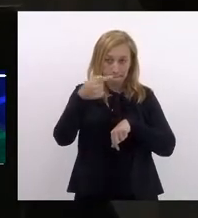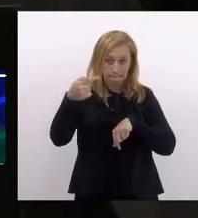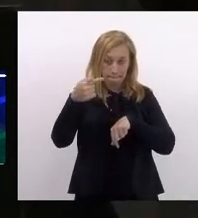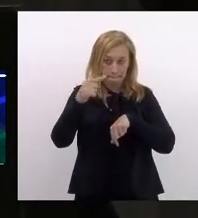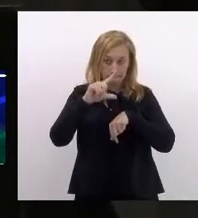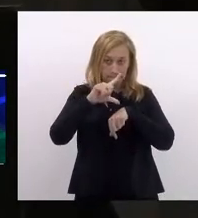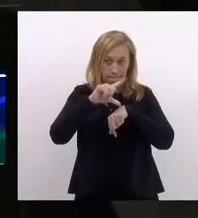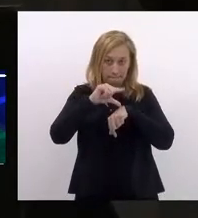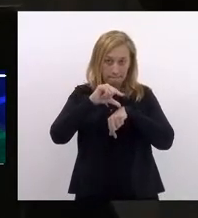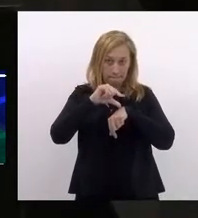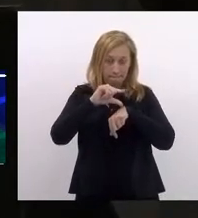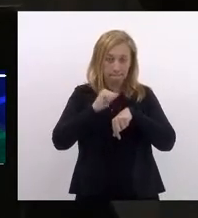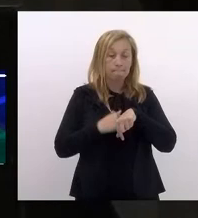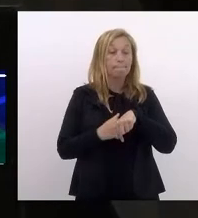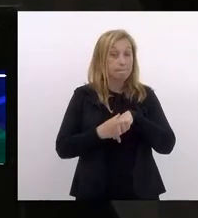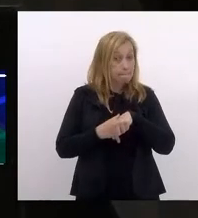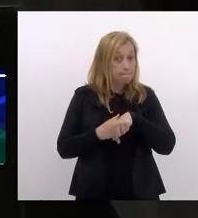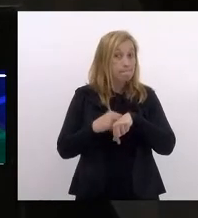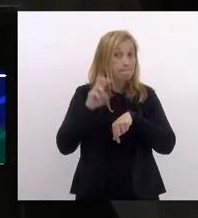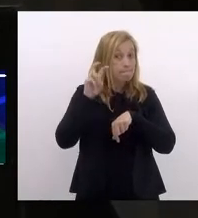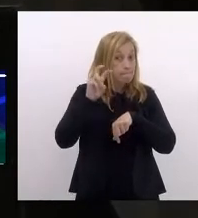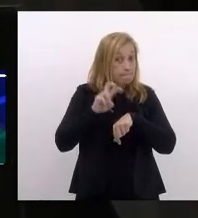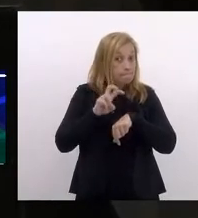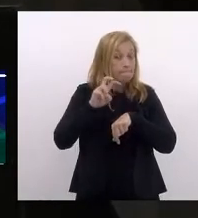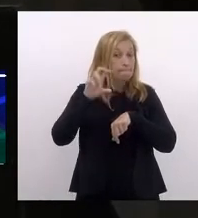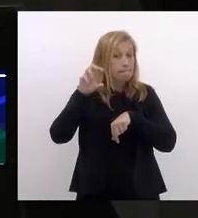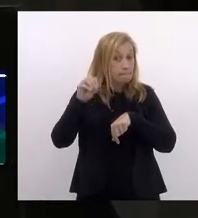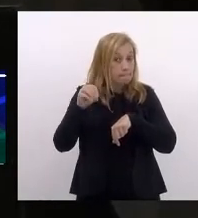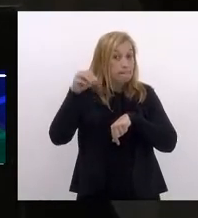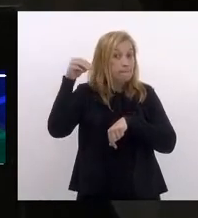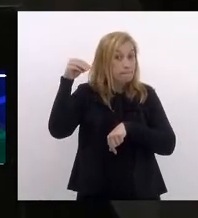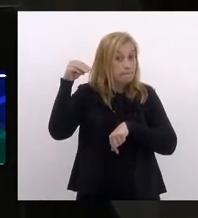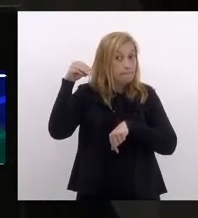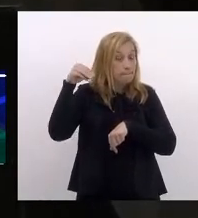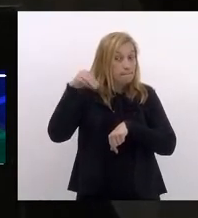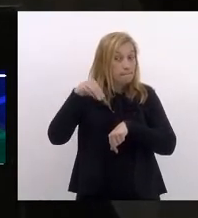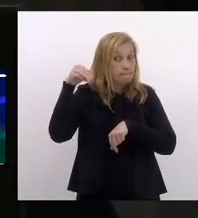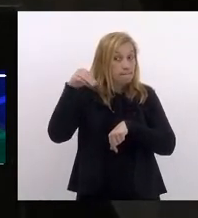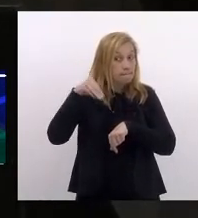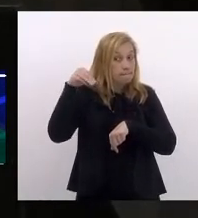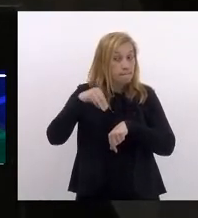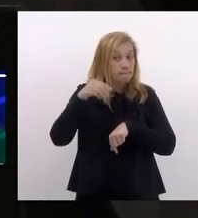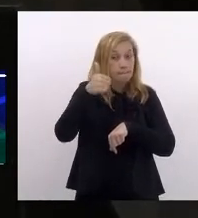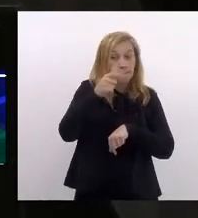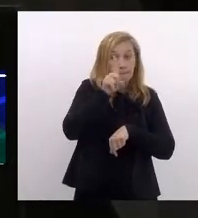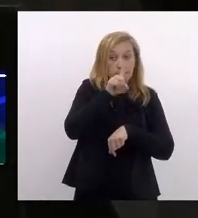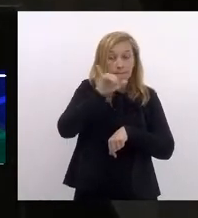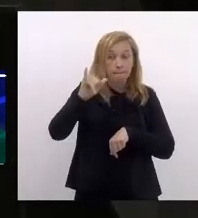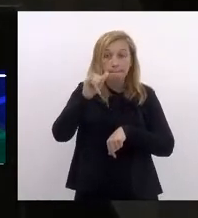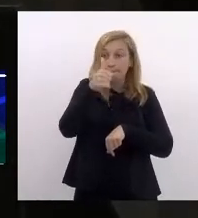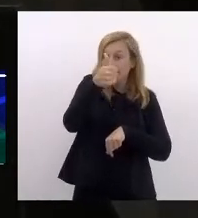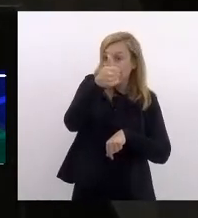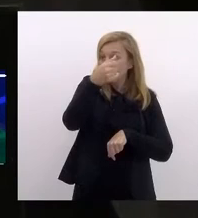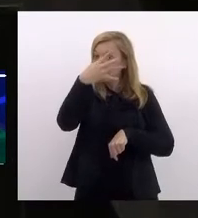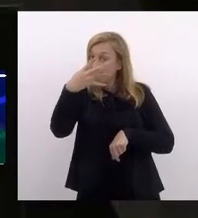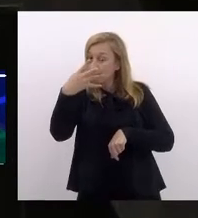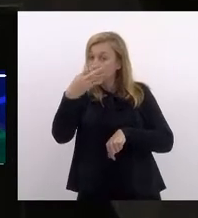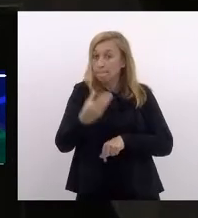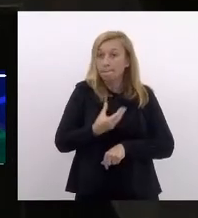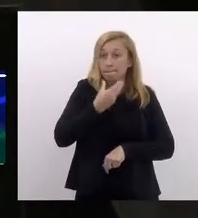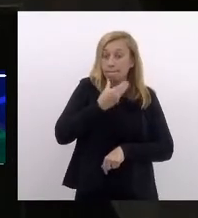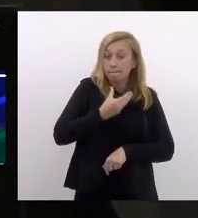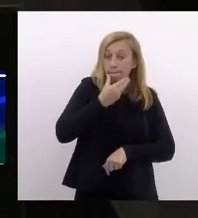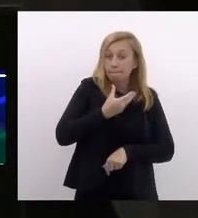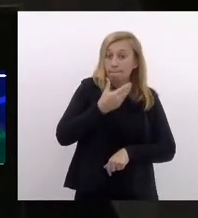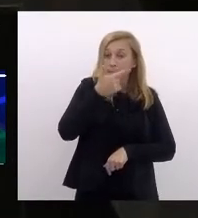17 horas e 50 minutos do dia 14